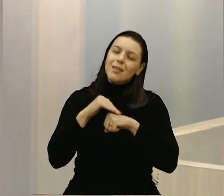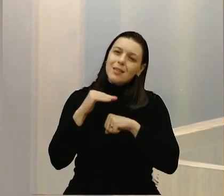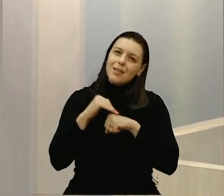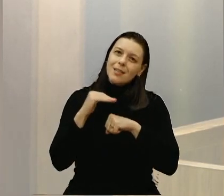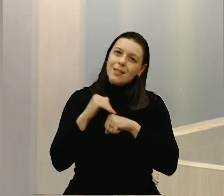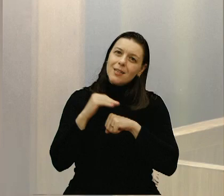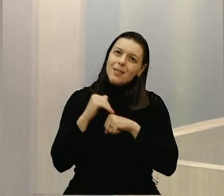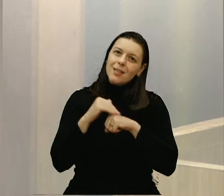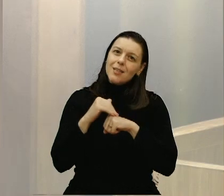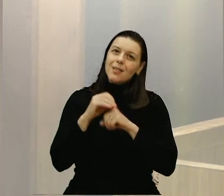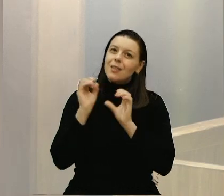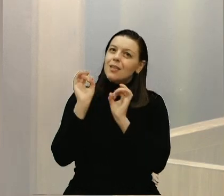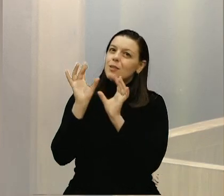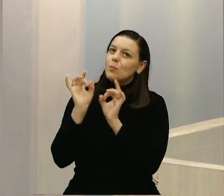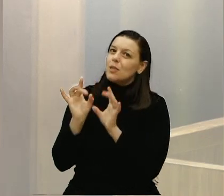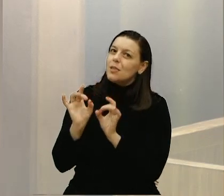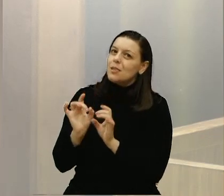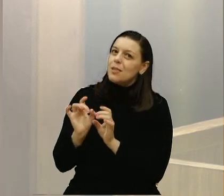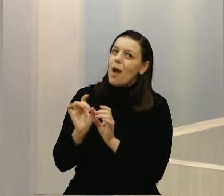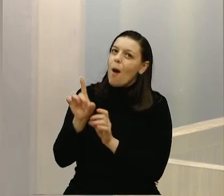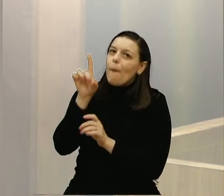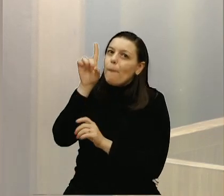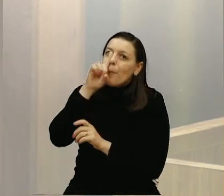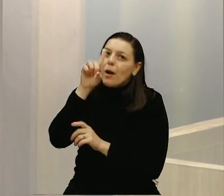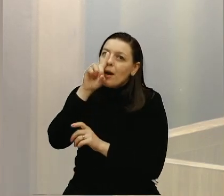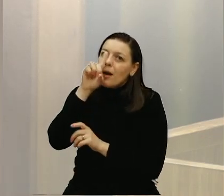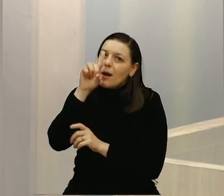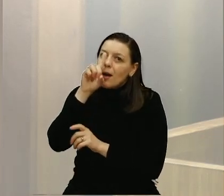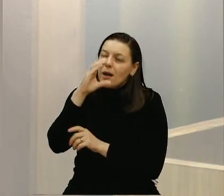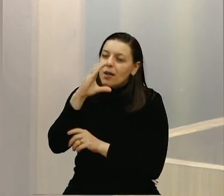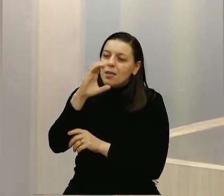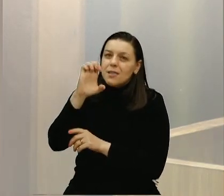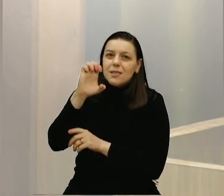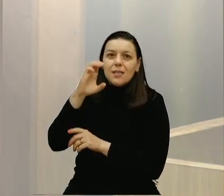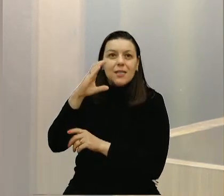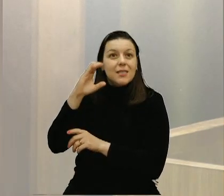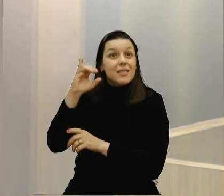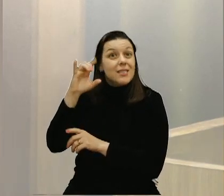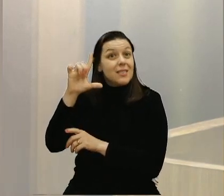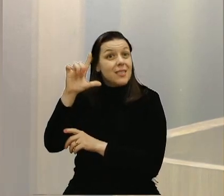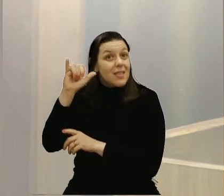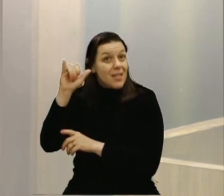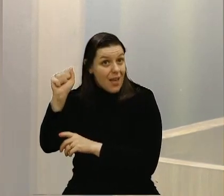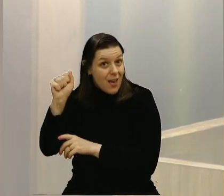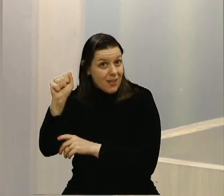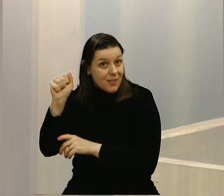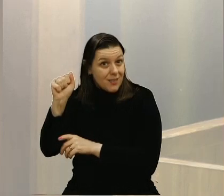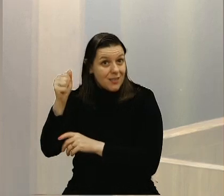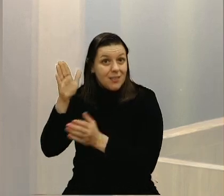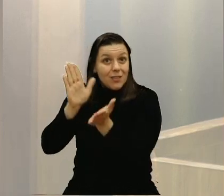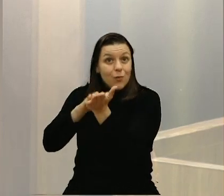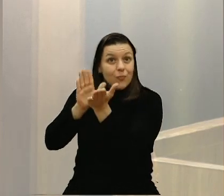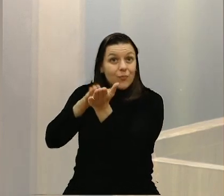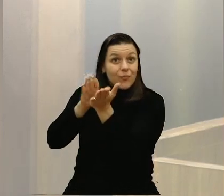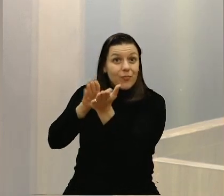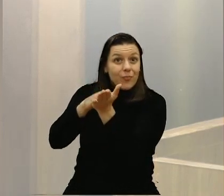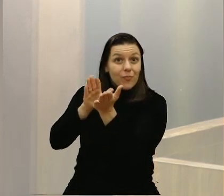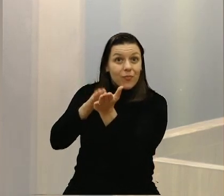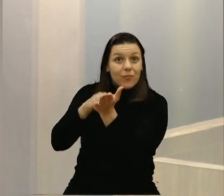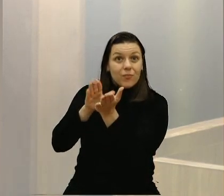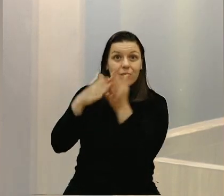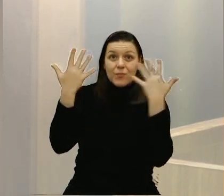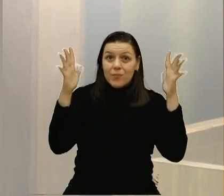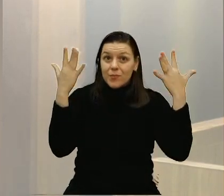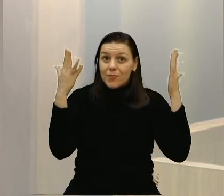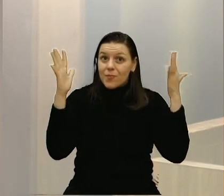tão especial Mãe Cecília, a quem eu começo e peço uma salva de palmas aqui para a Mãe